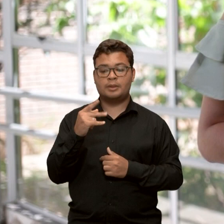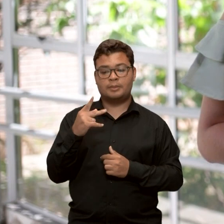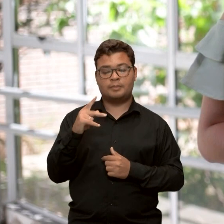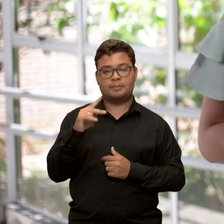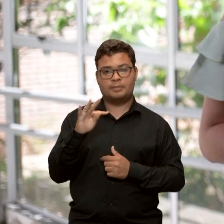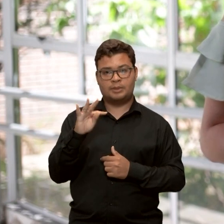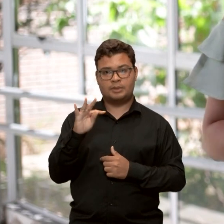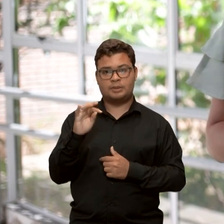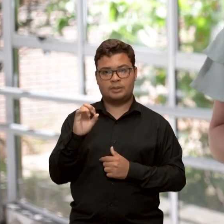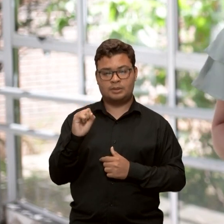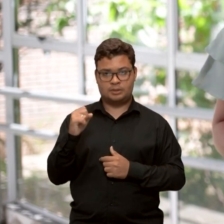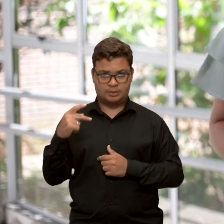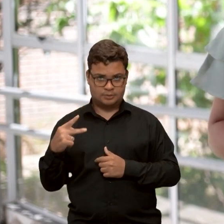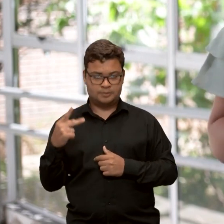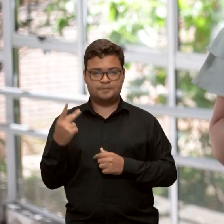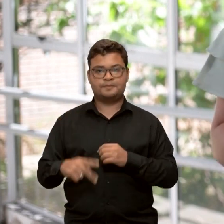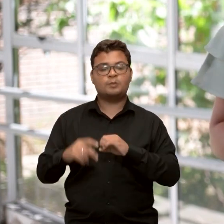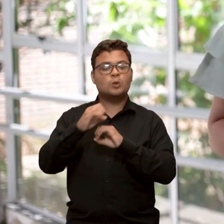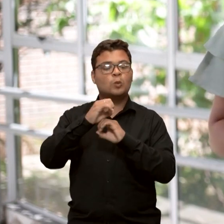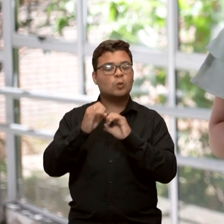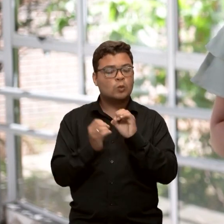site